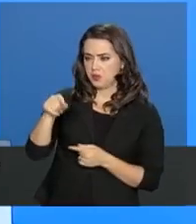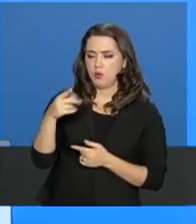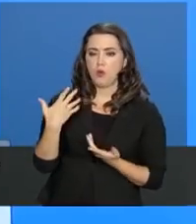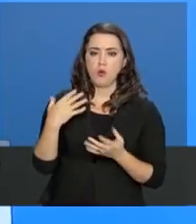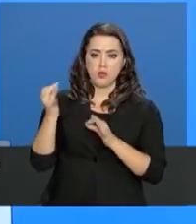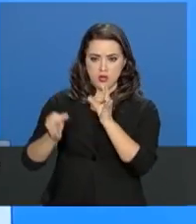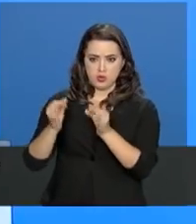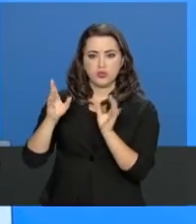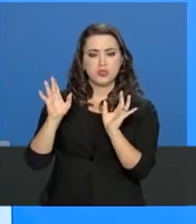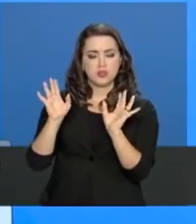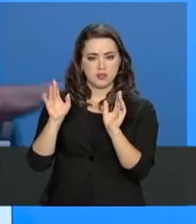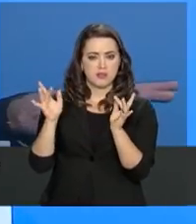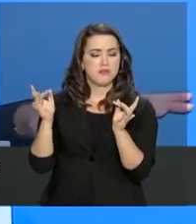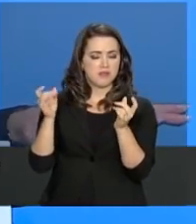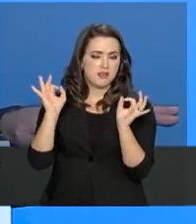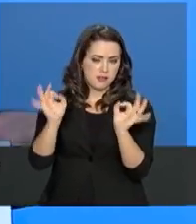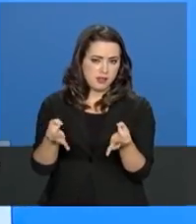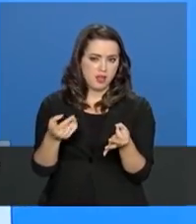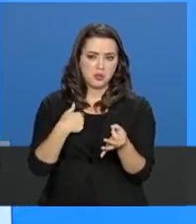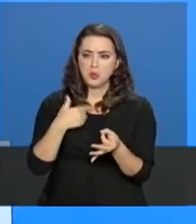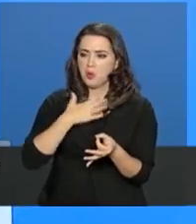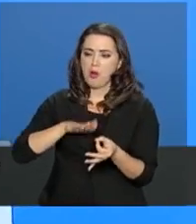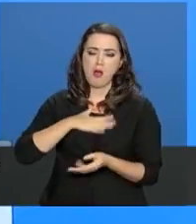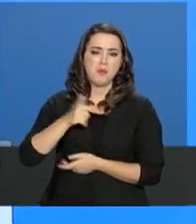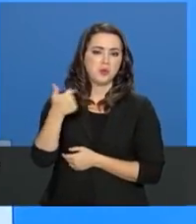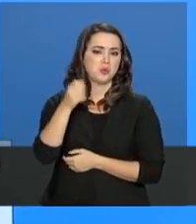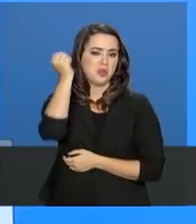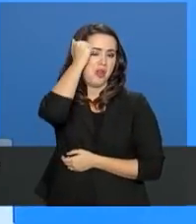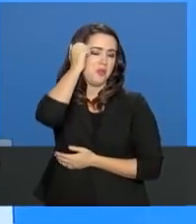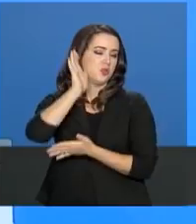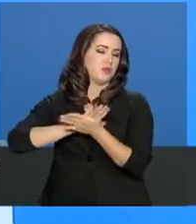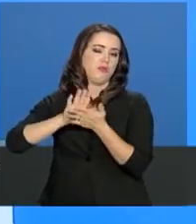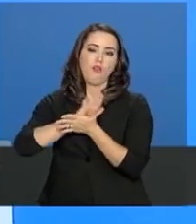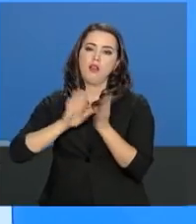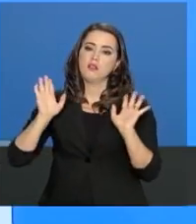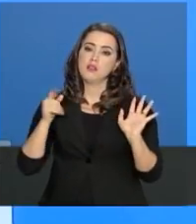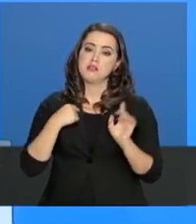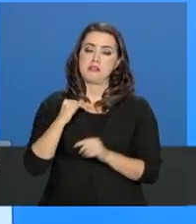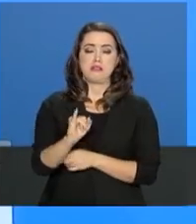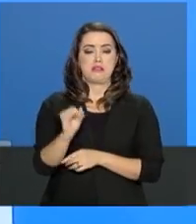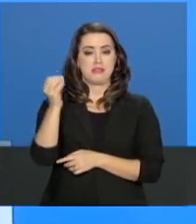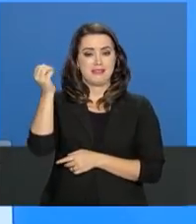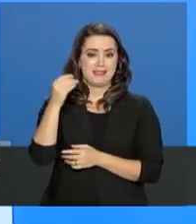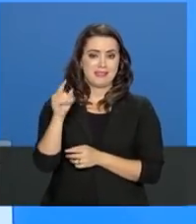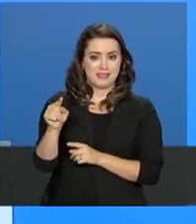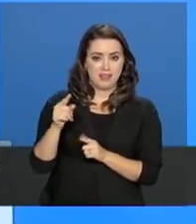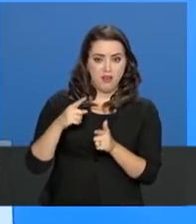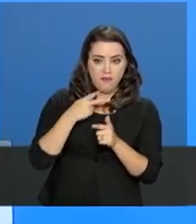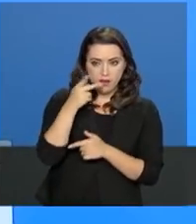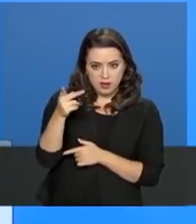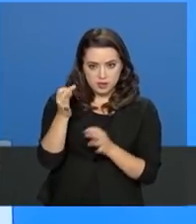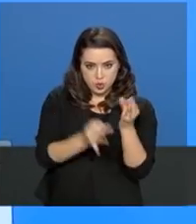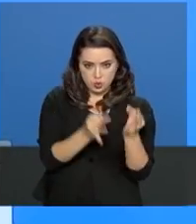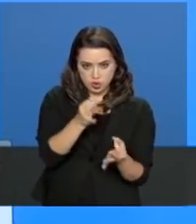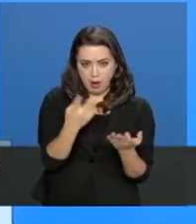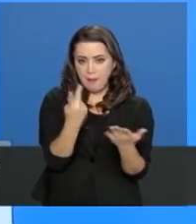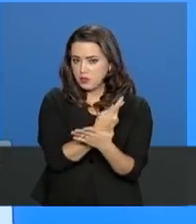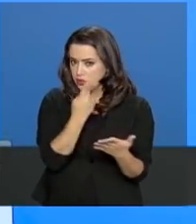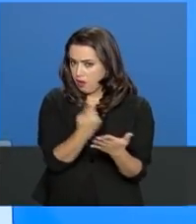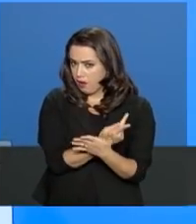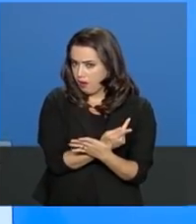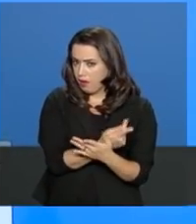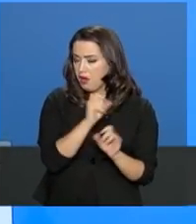sobre o foco jurídico estou tranqüilo este no arrependimento nenhum arrependimento teria se contestassem a tese jurídica que eu